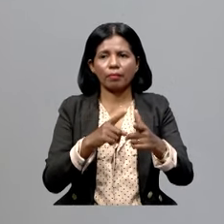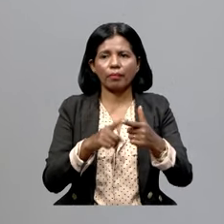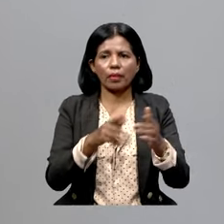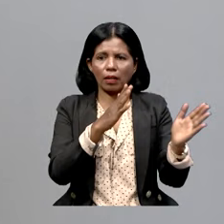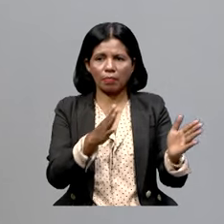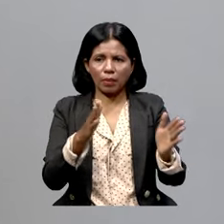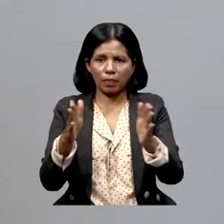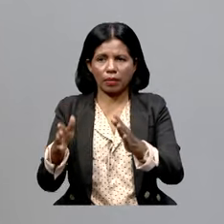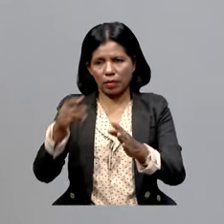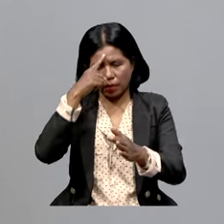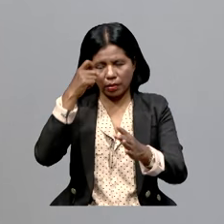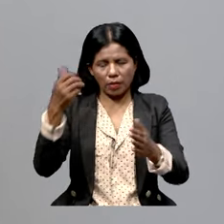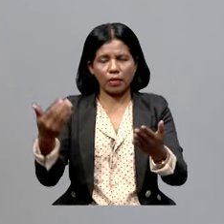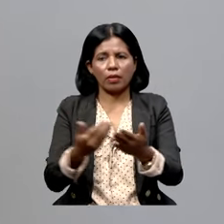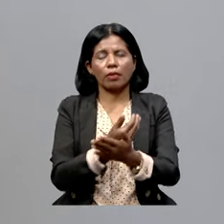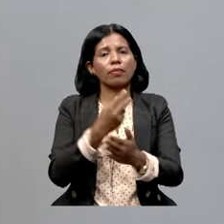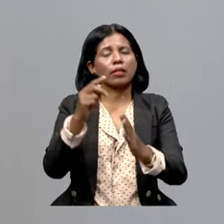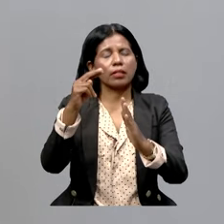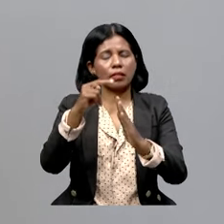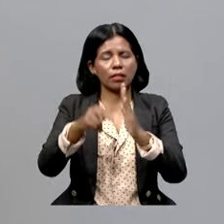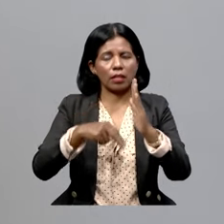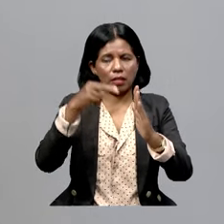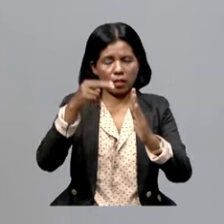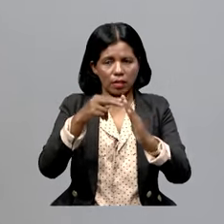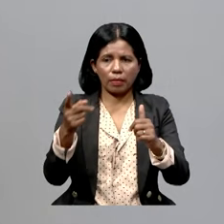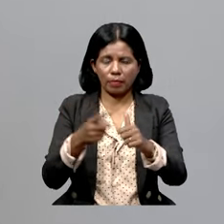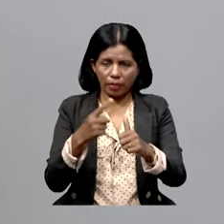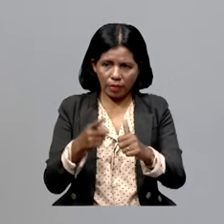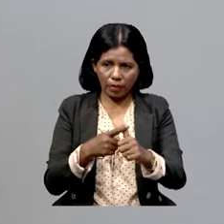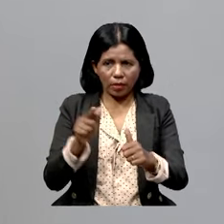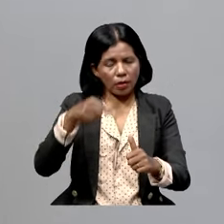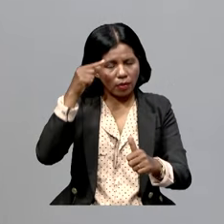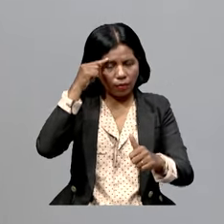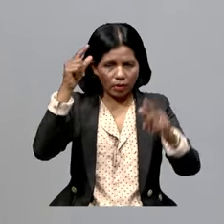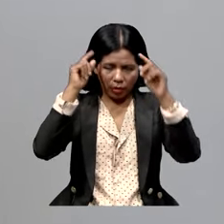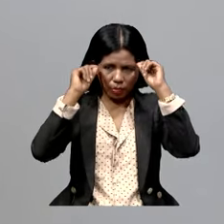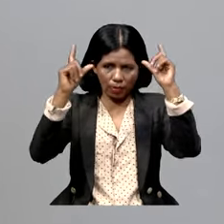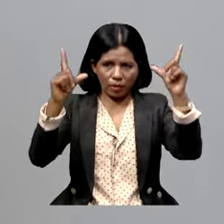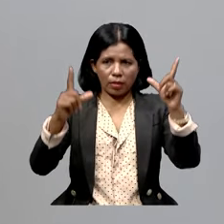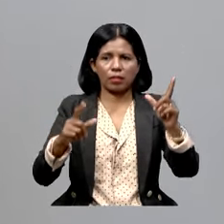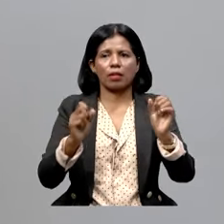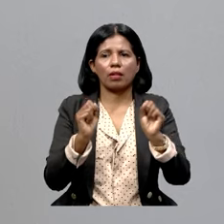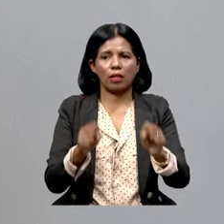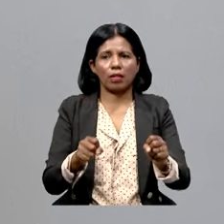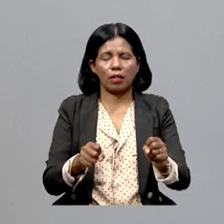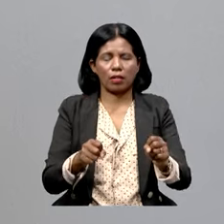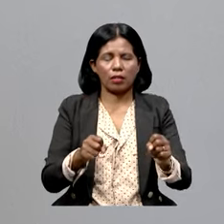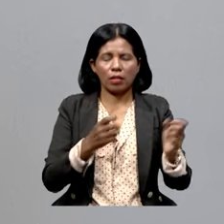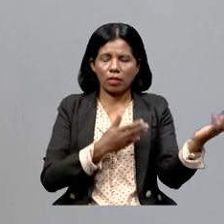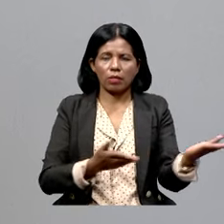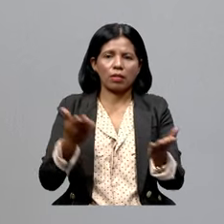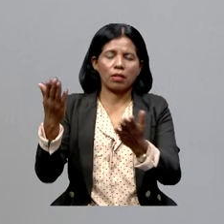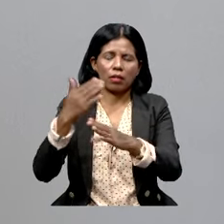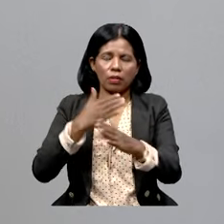prepara tamba Nova Zelândia ba dahulu governo Timor-Leste, a tu haruka